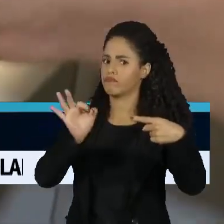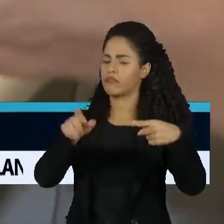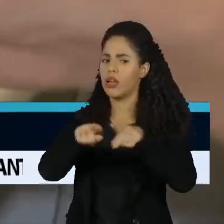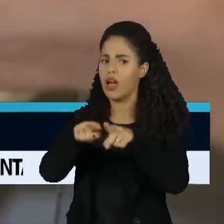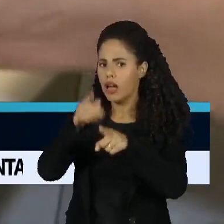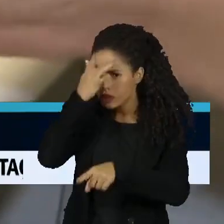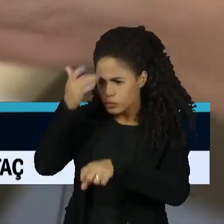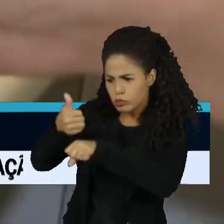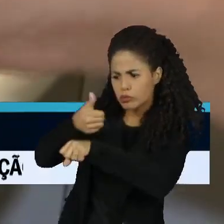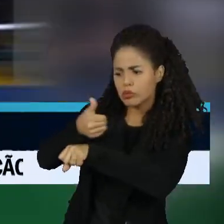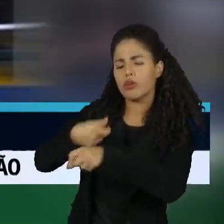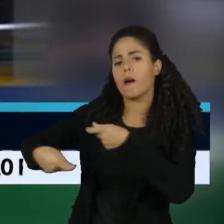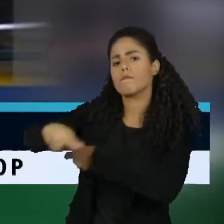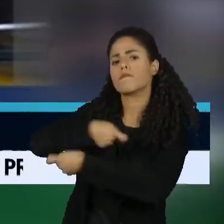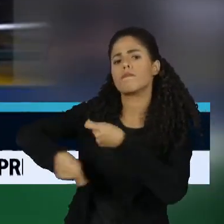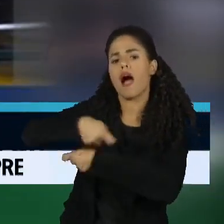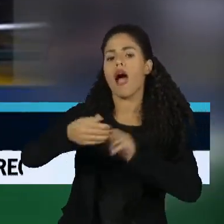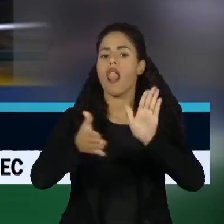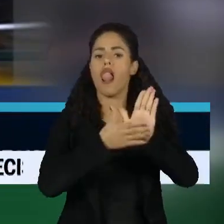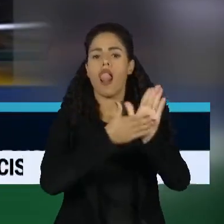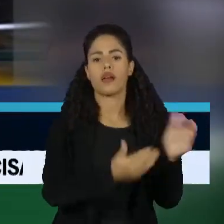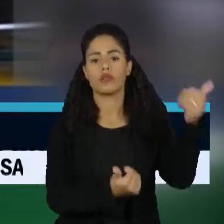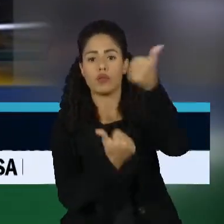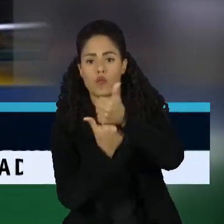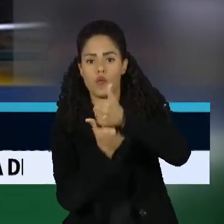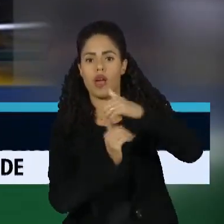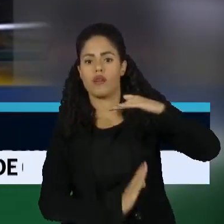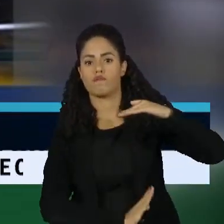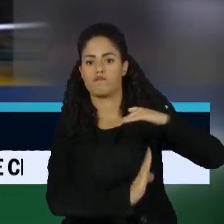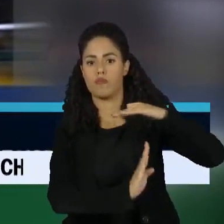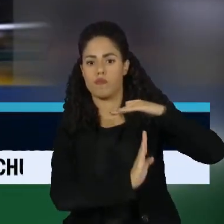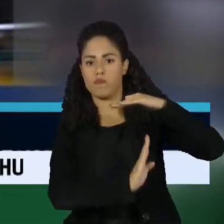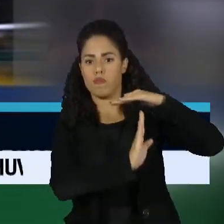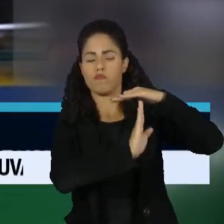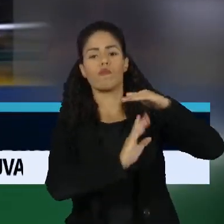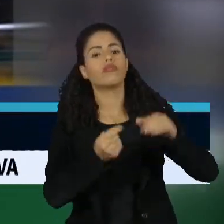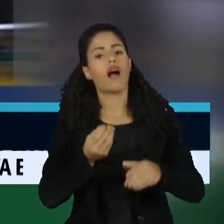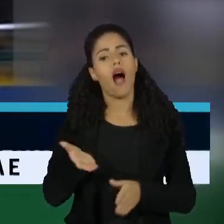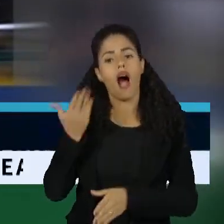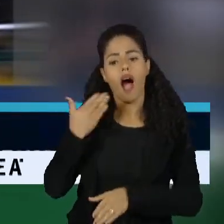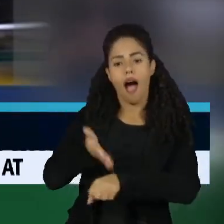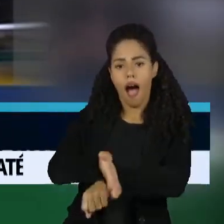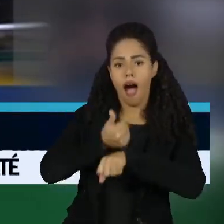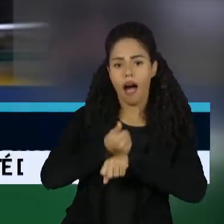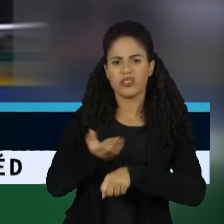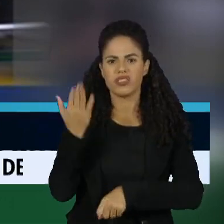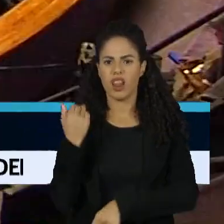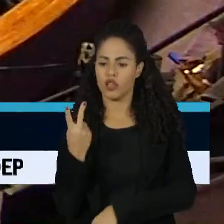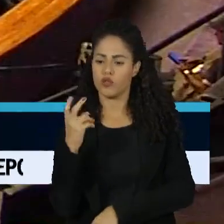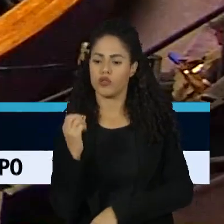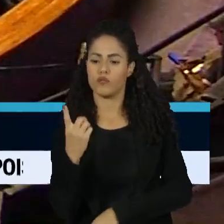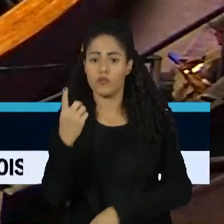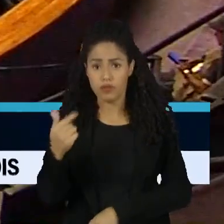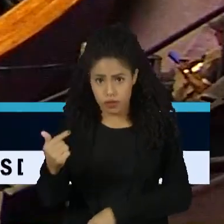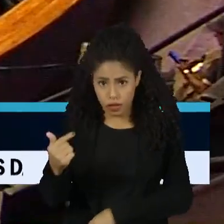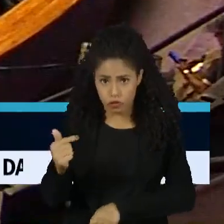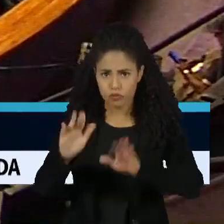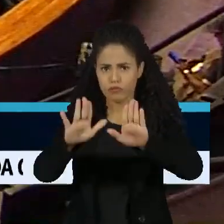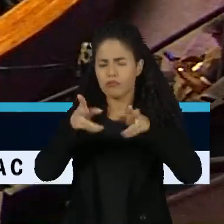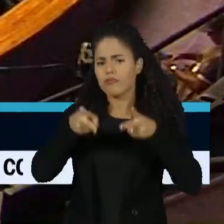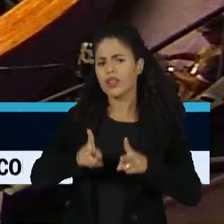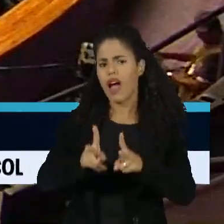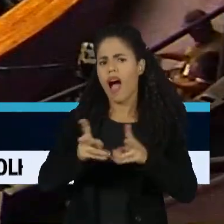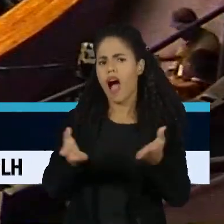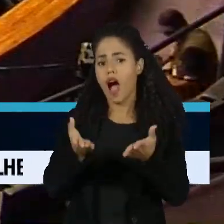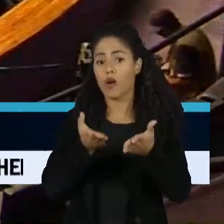a proposta vai substituir o regime do teto de gastos que vigorava desde 2017 mesmo com